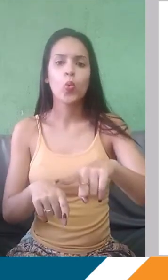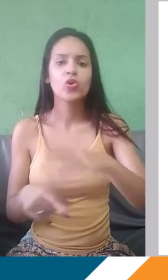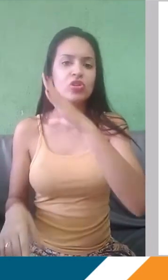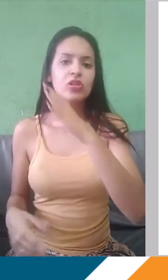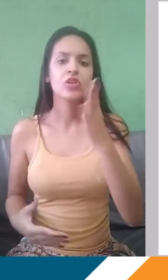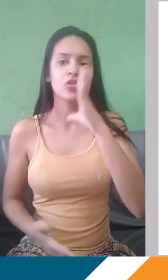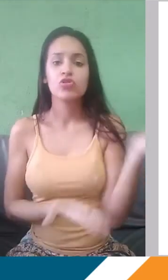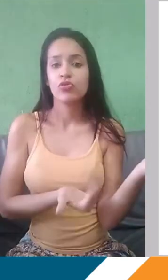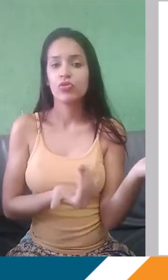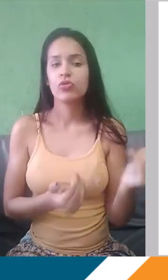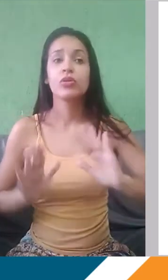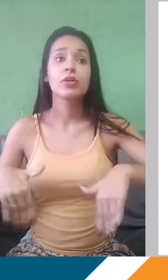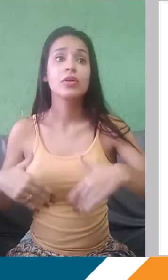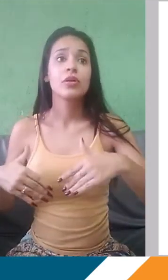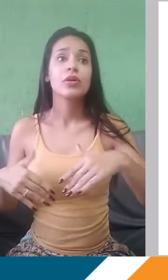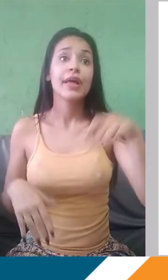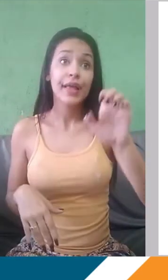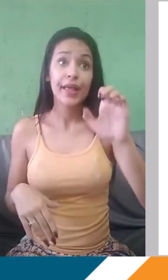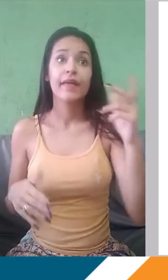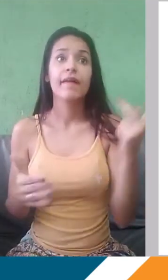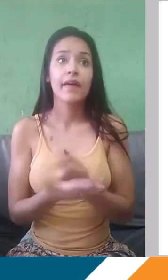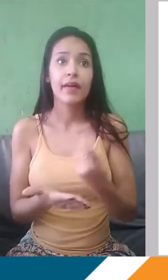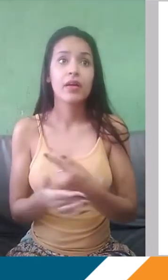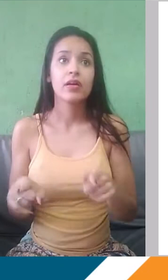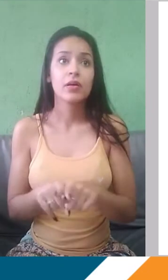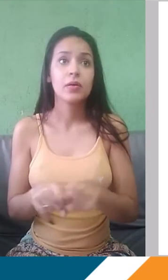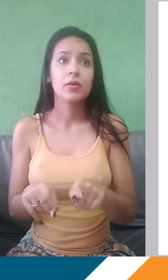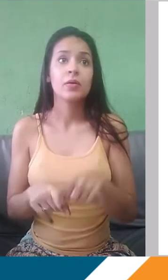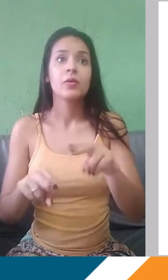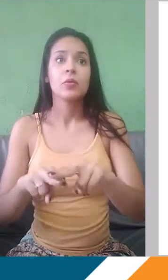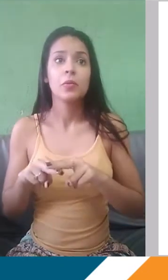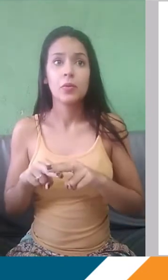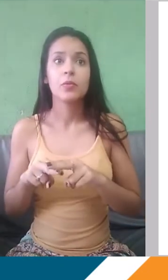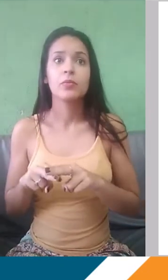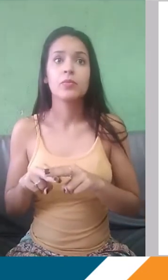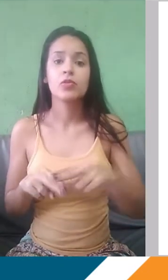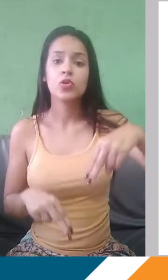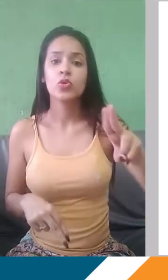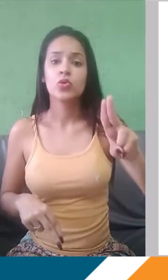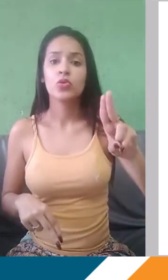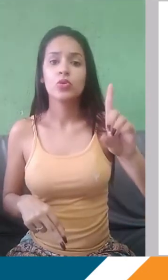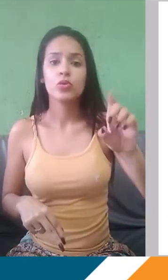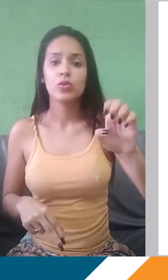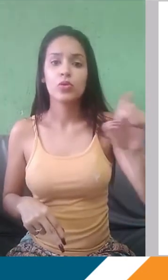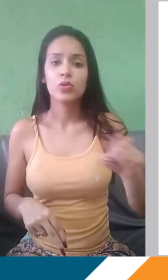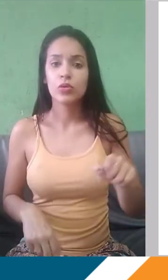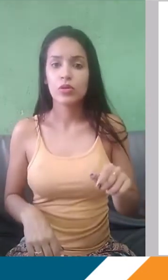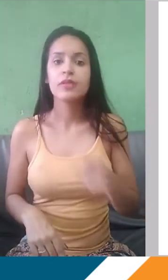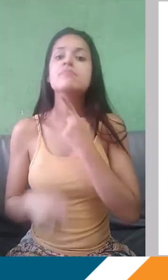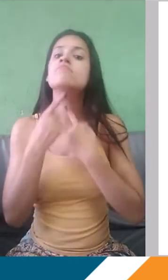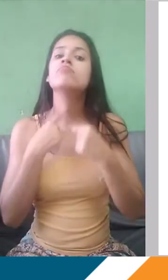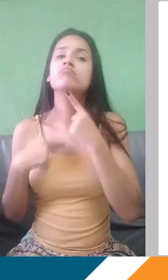Por fim, a alternativa E está incorreta, porque nudez e desejo se constituem como características